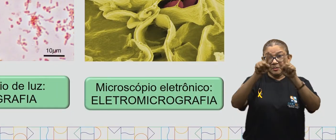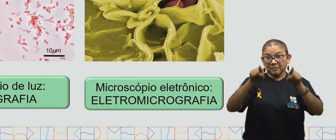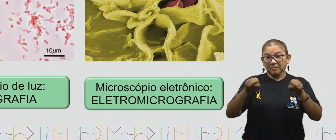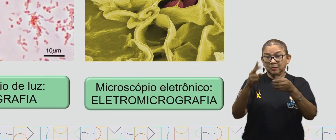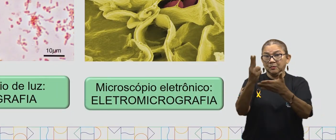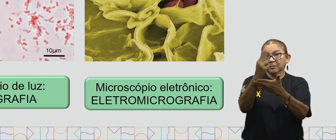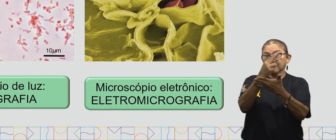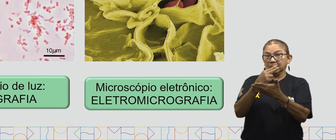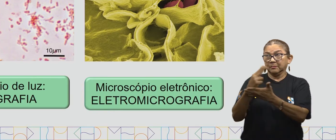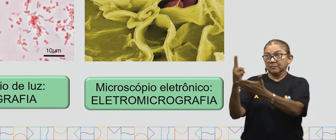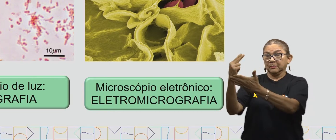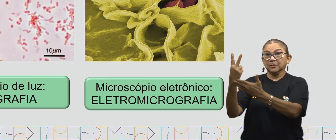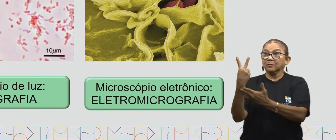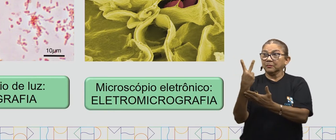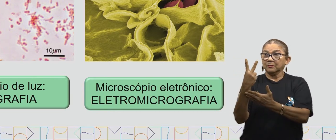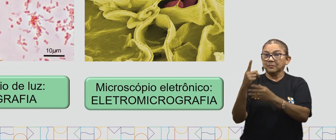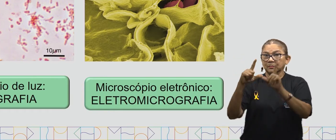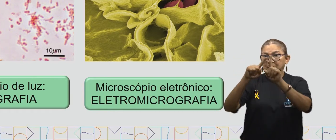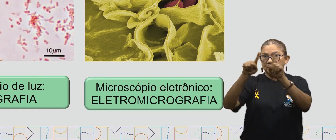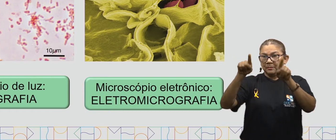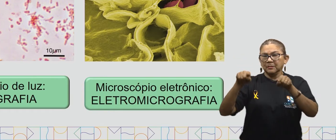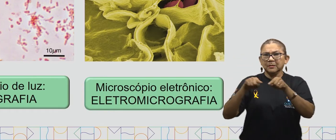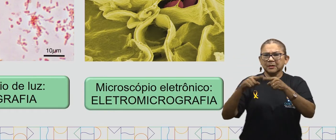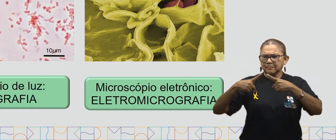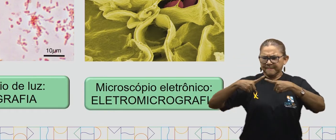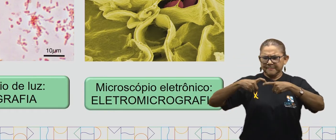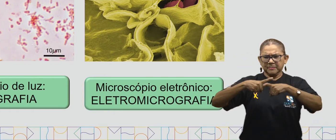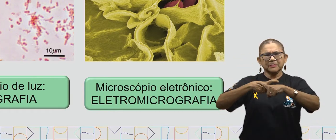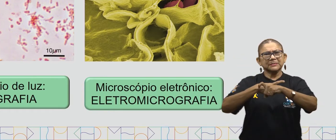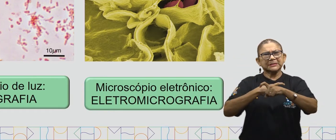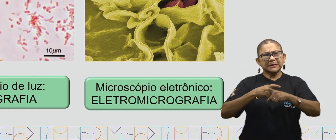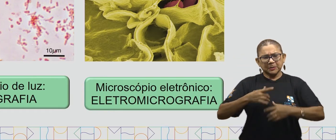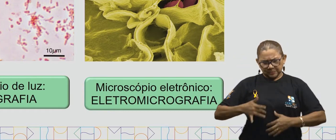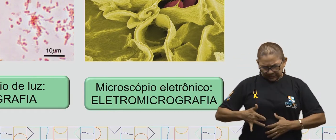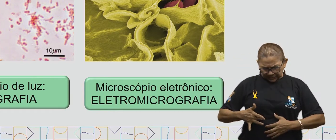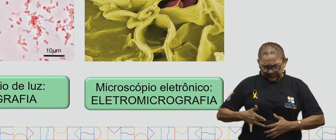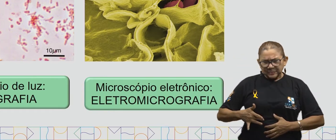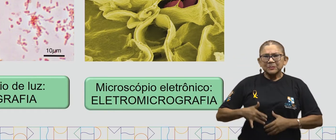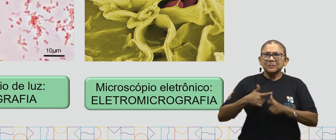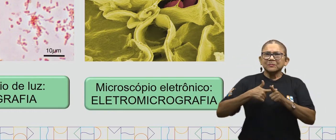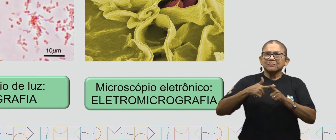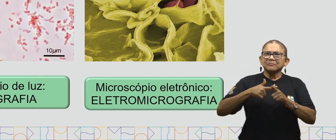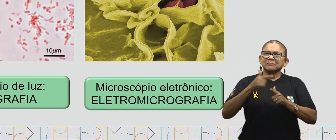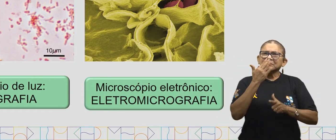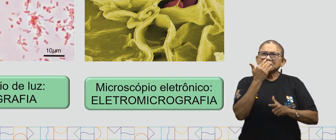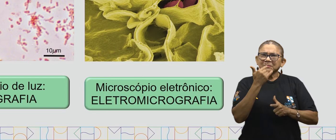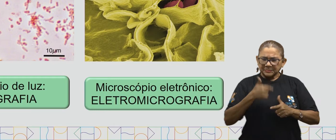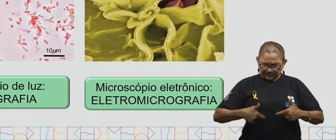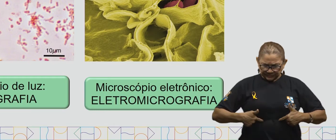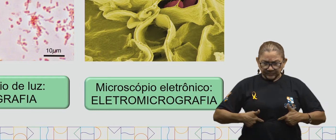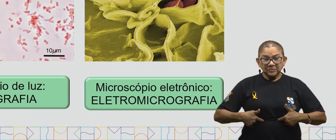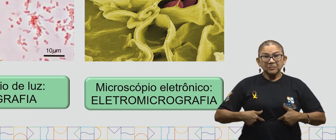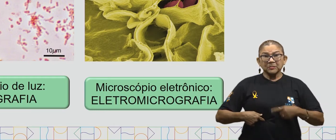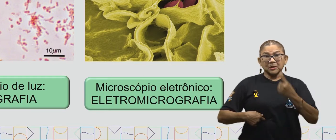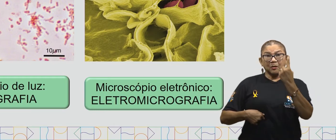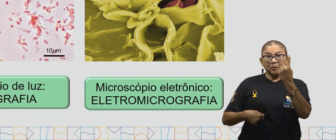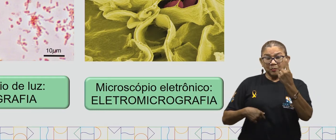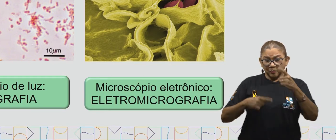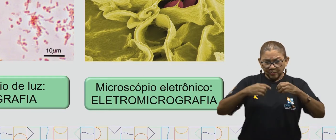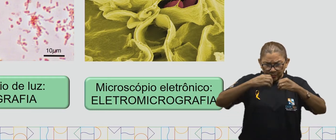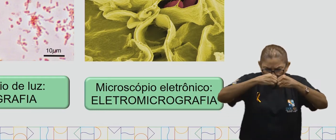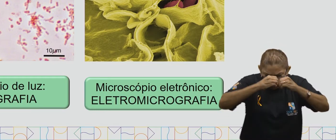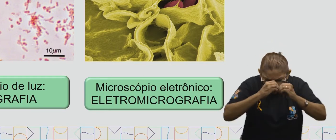imagens. São imagens de salmonela, uma bactéria que causa intoxicação alimentar. Uma tirada